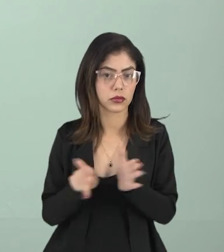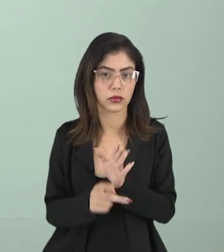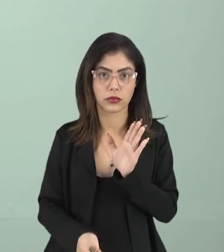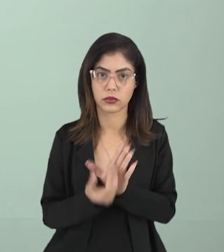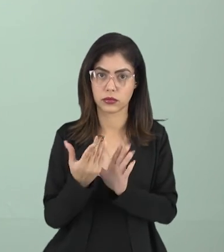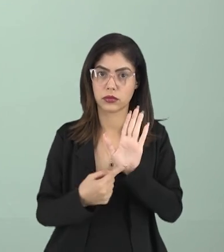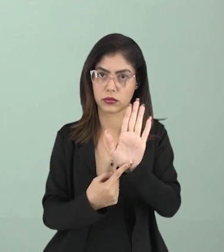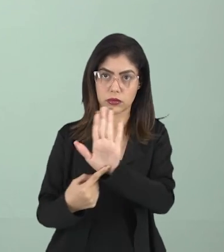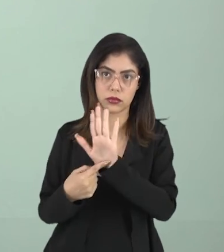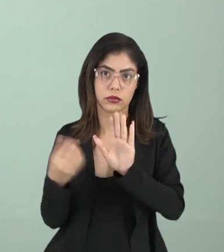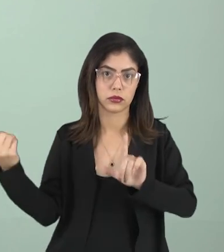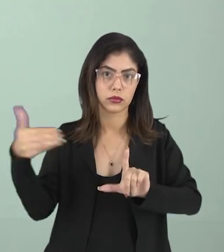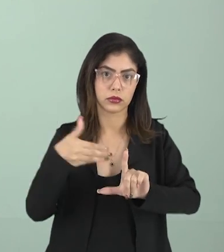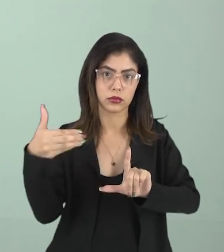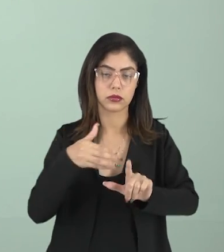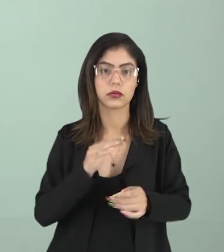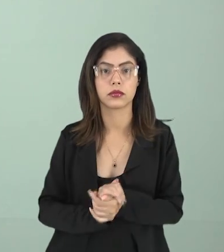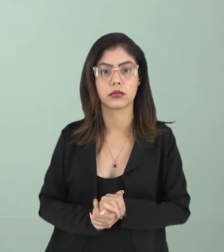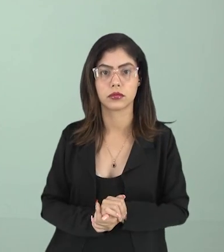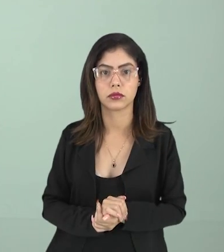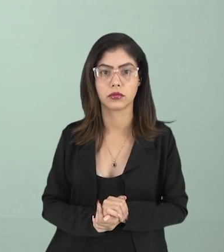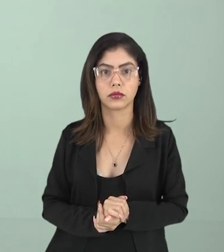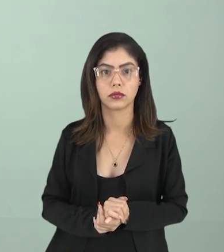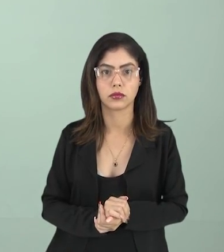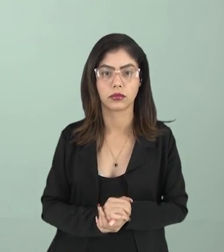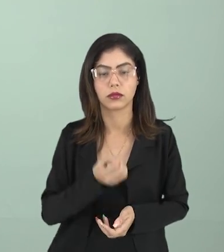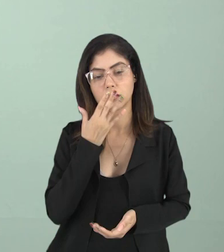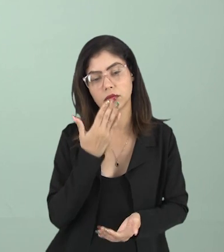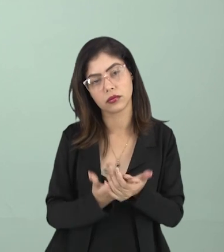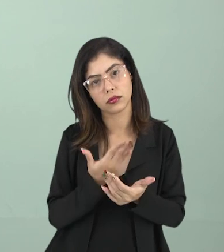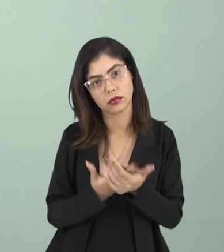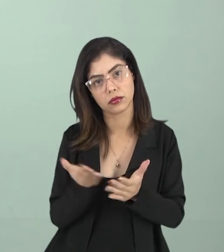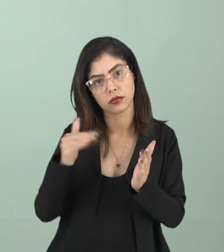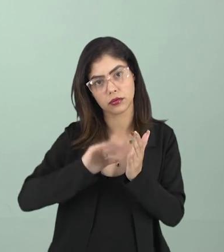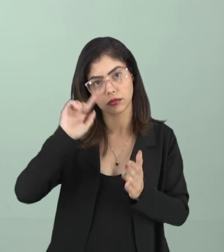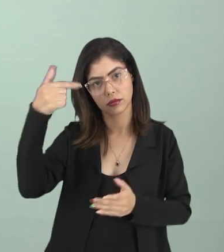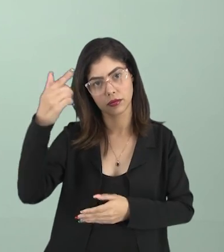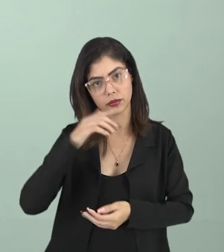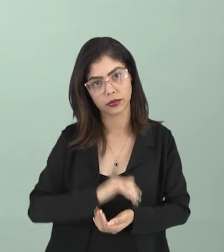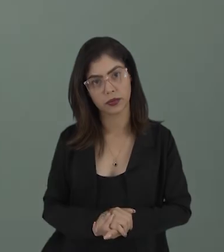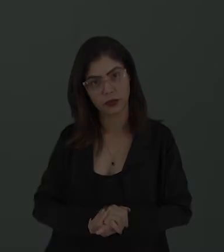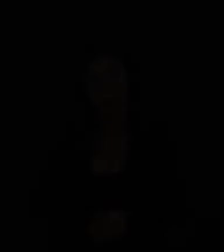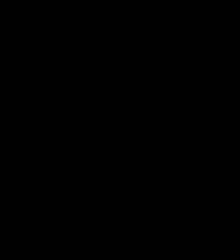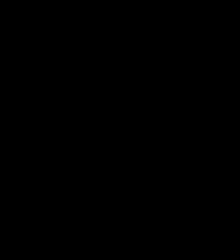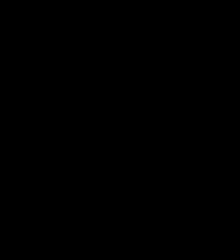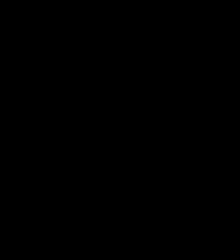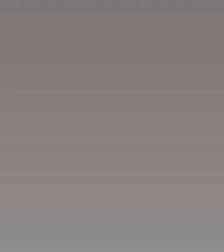propostas lá na plataforma Eduque e uma boa aula. Até a próxima!